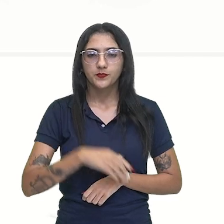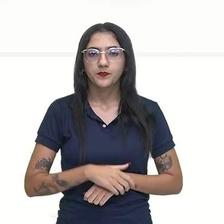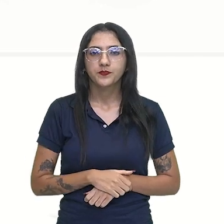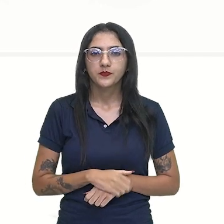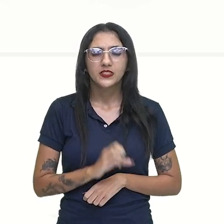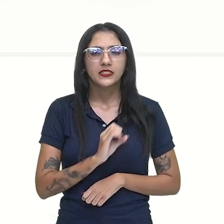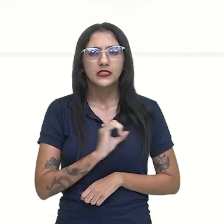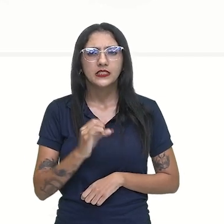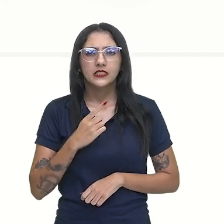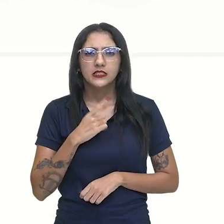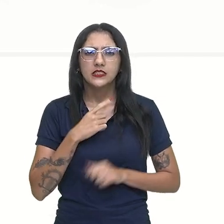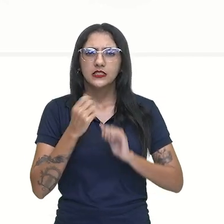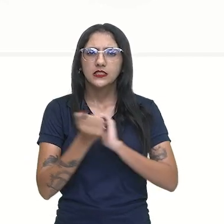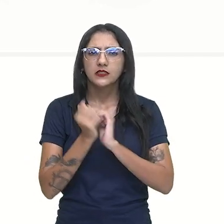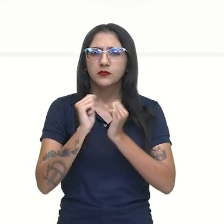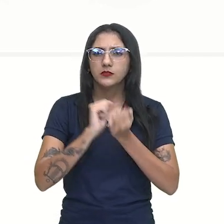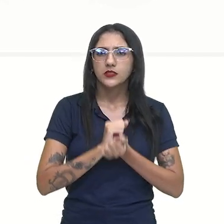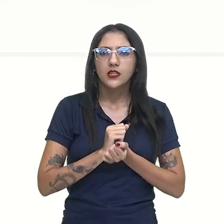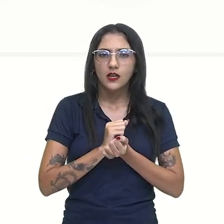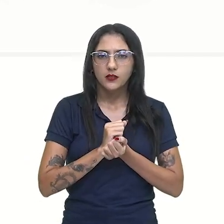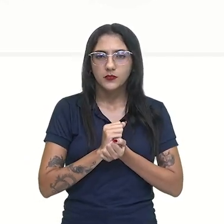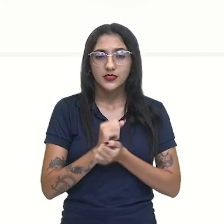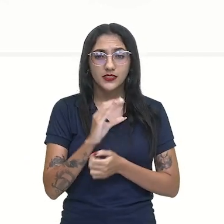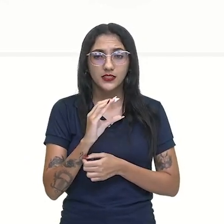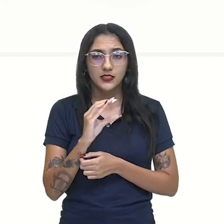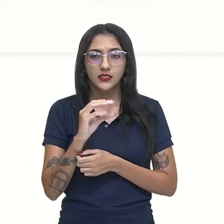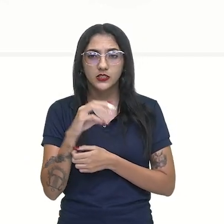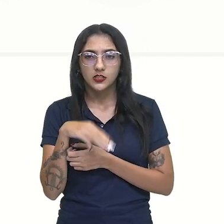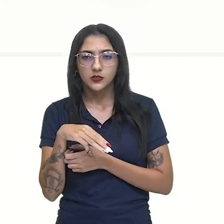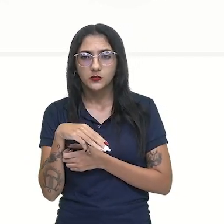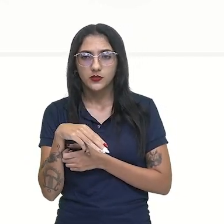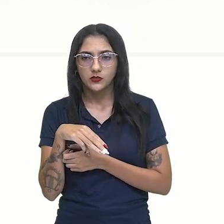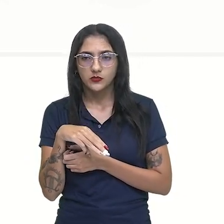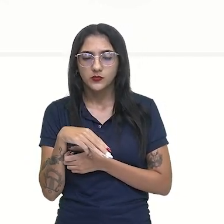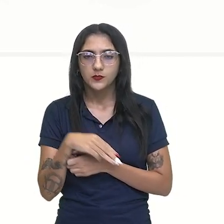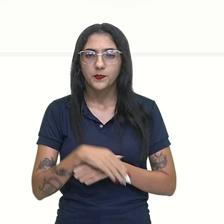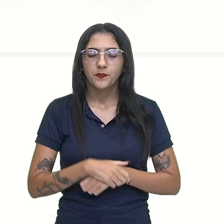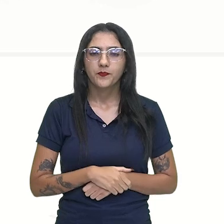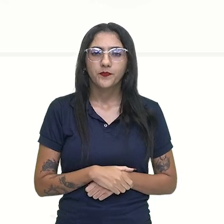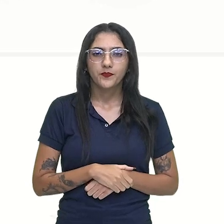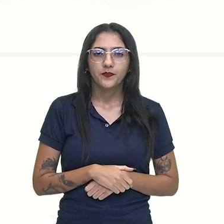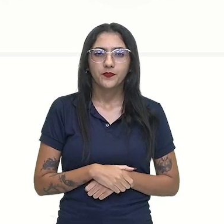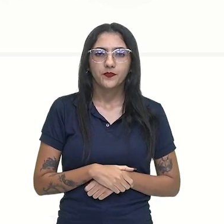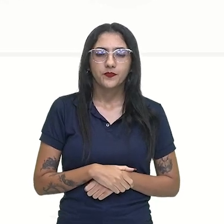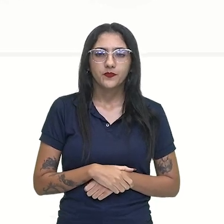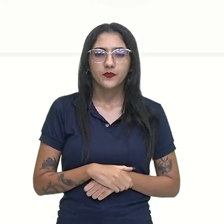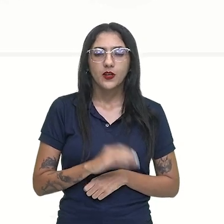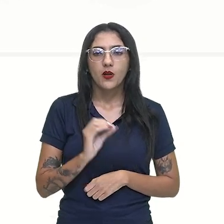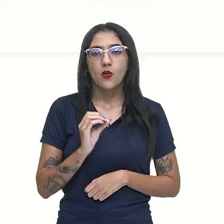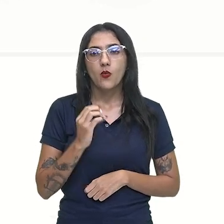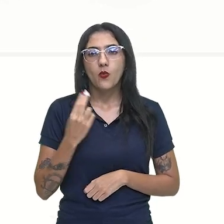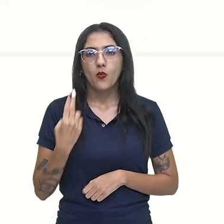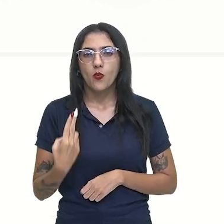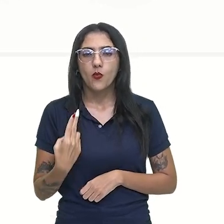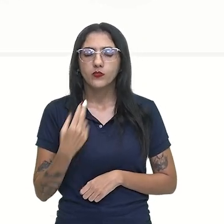Se eu quero transformar para centímetro, ou então